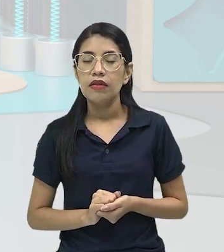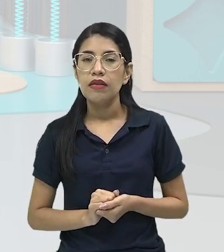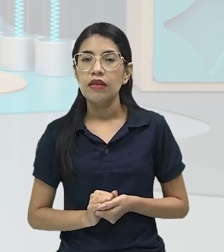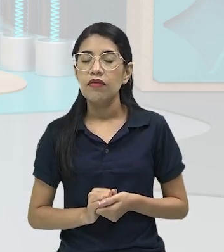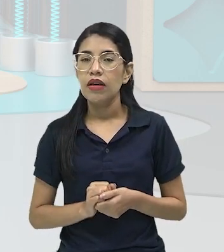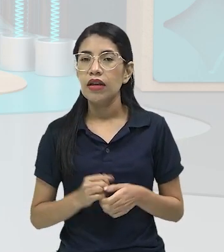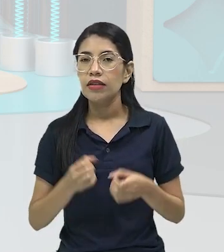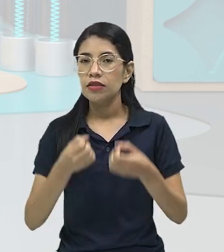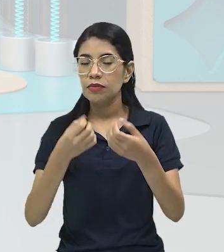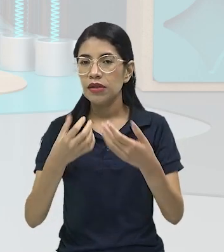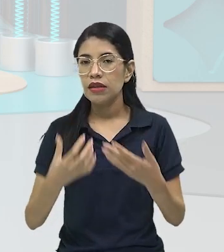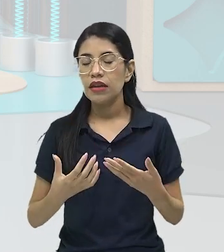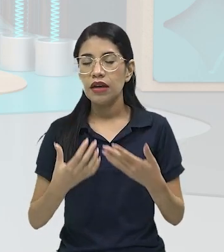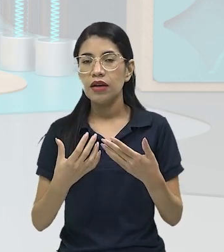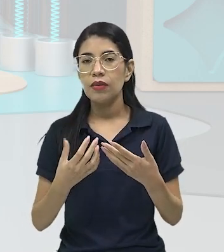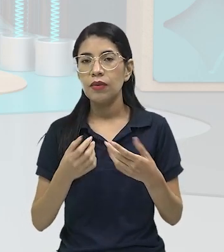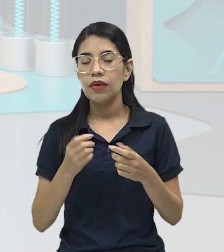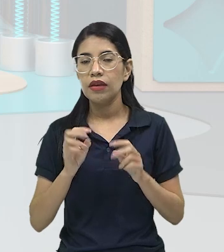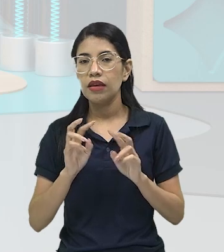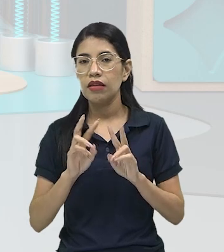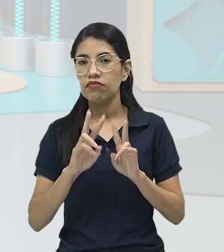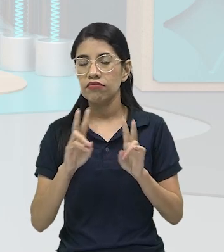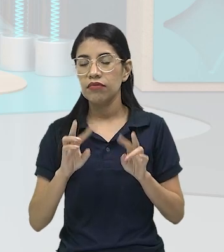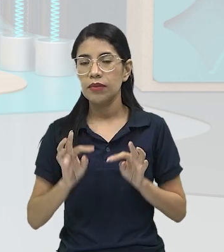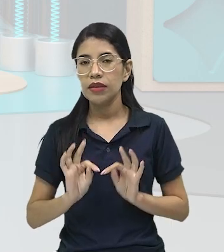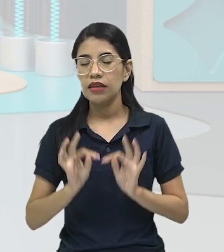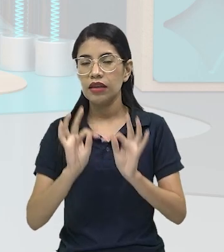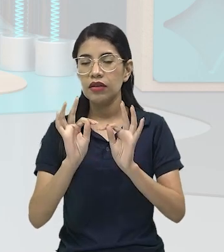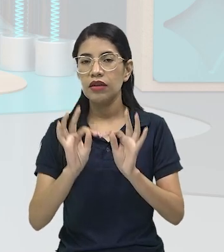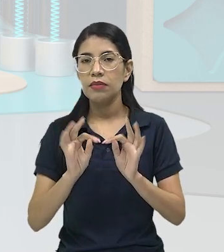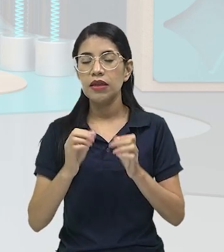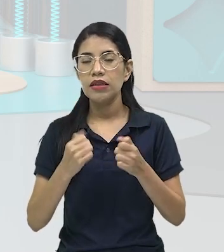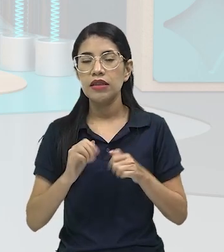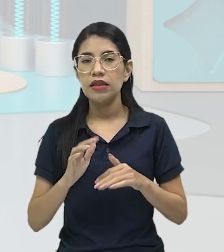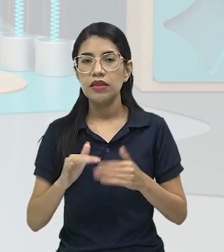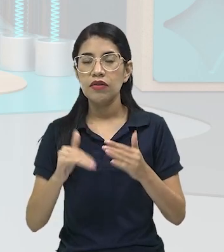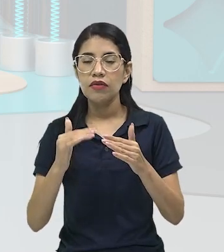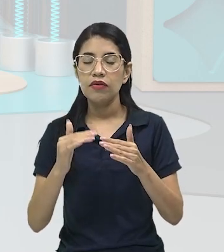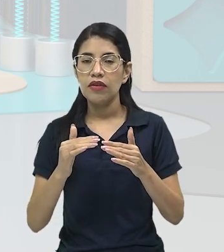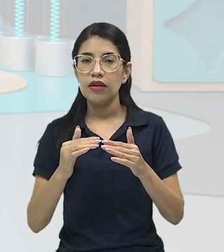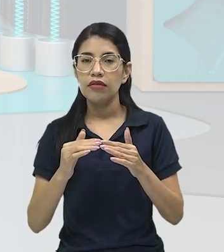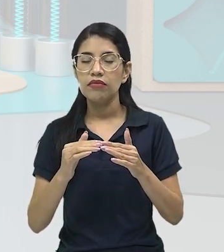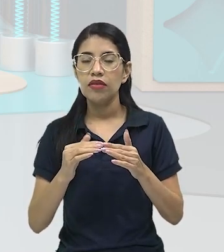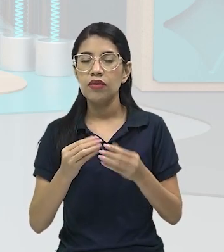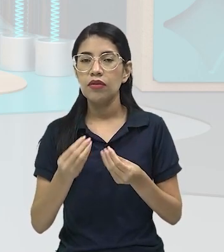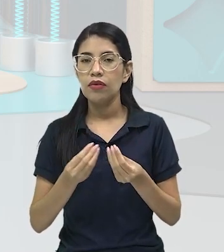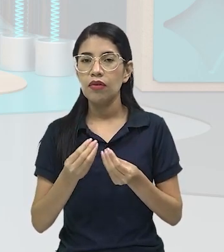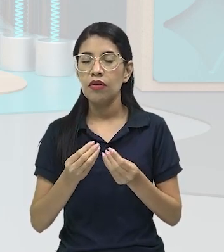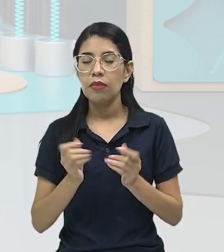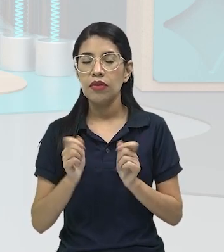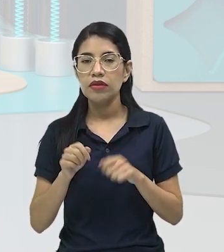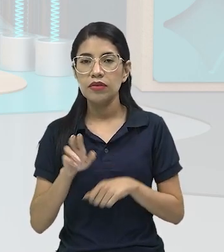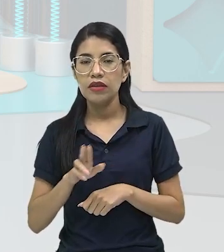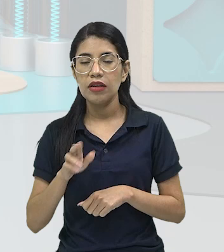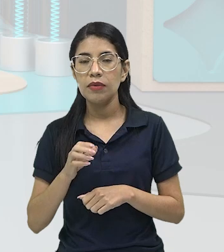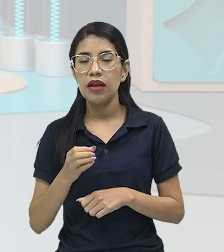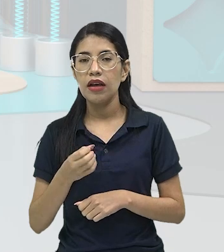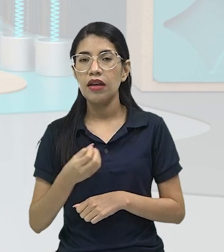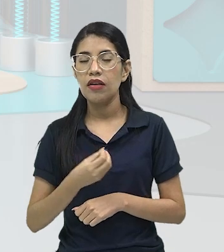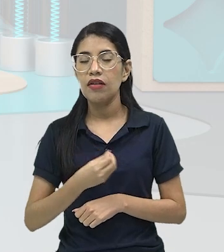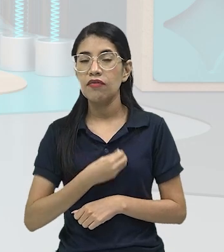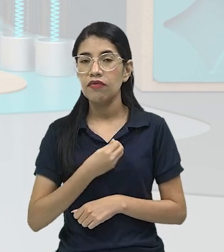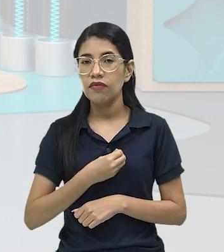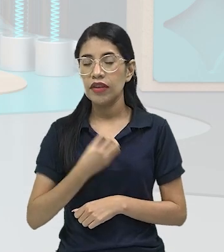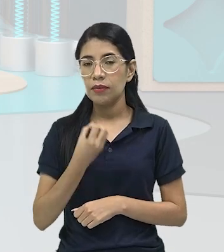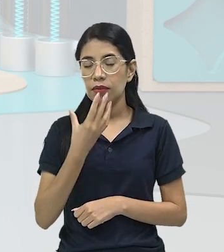desenvolver que a tecnologia tem que desenvolver sobre tecnologia digital sendo usada para o conforto do ser humano.